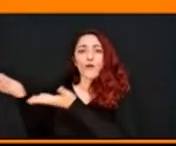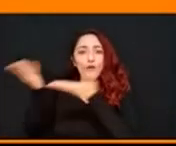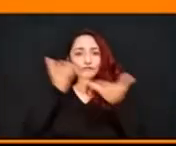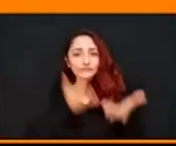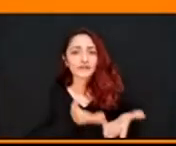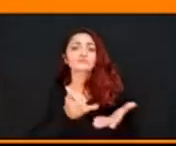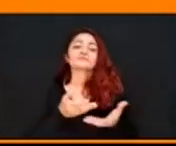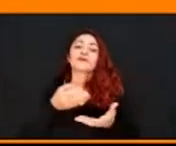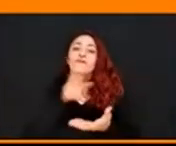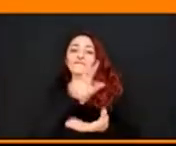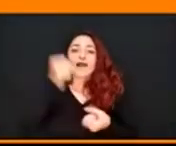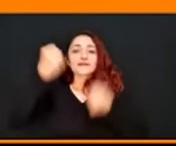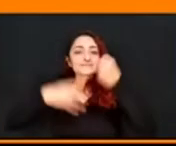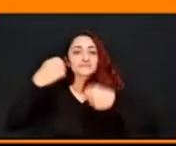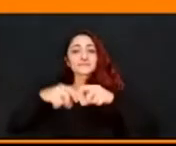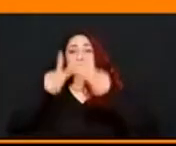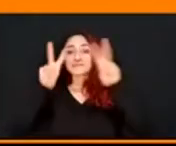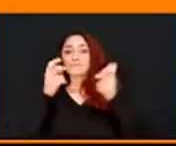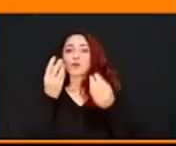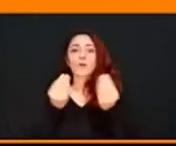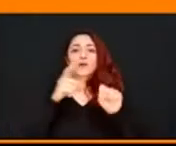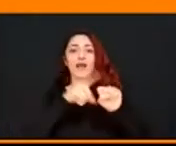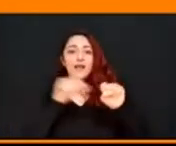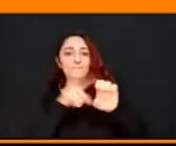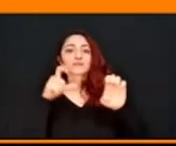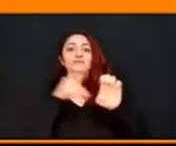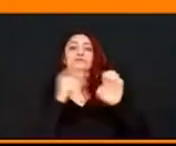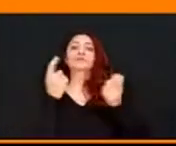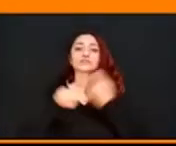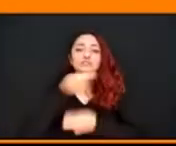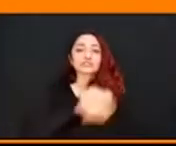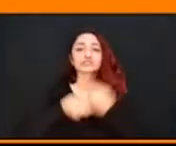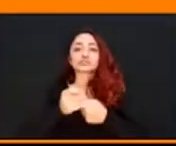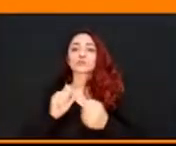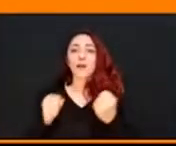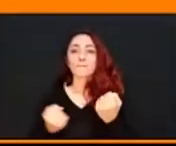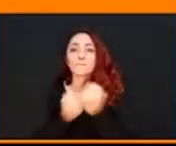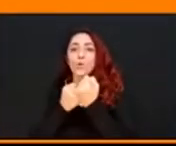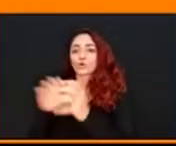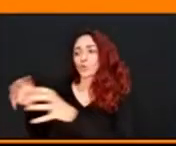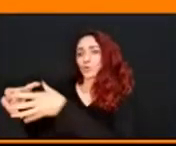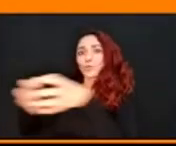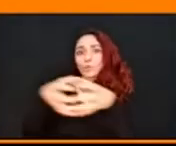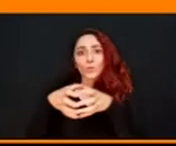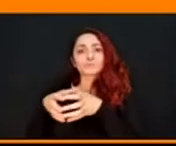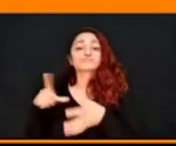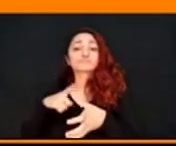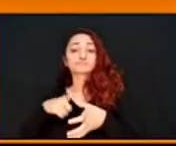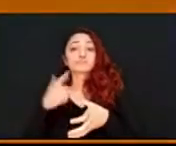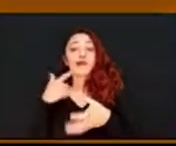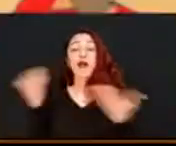ao empreendedorismo e principalmente o apoio e nós temos com diversos grupos eu quero chamar para esse painel